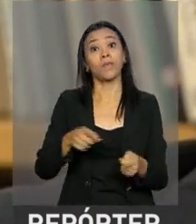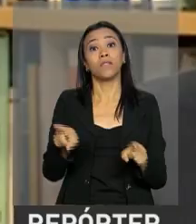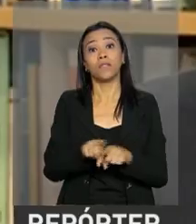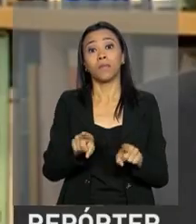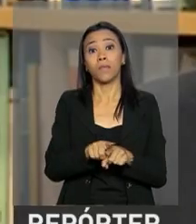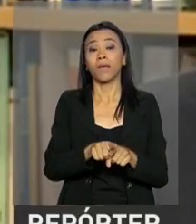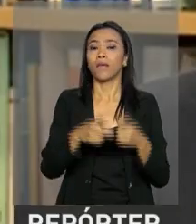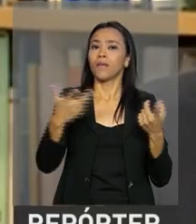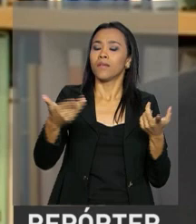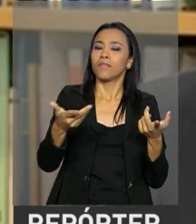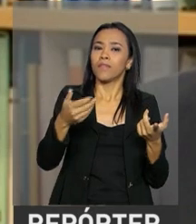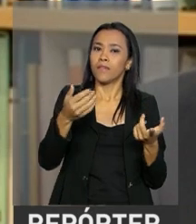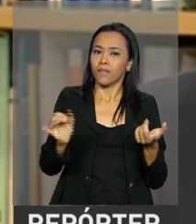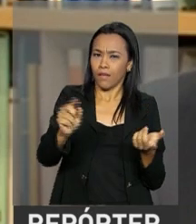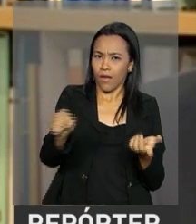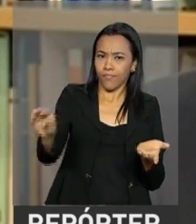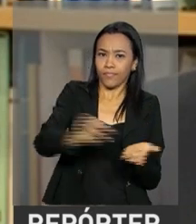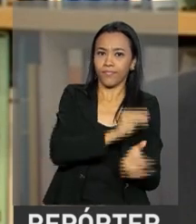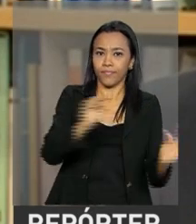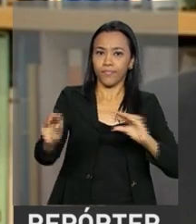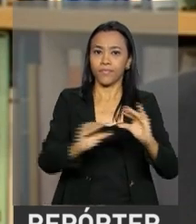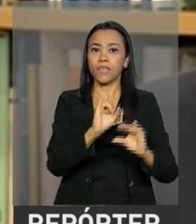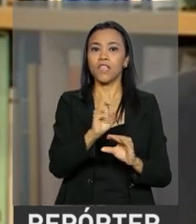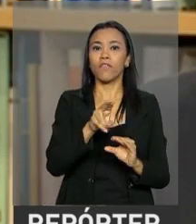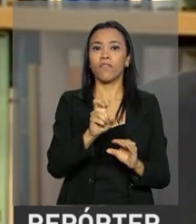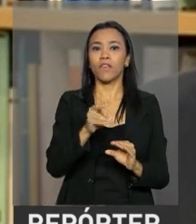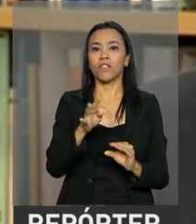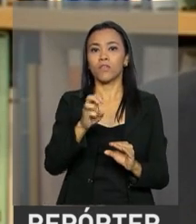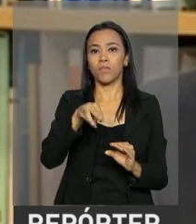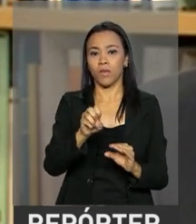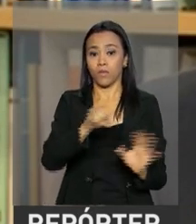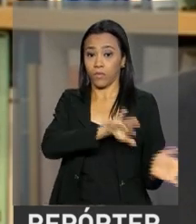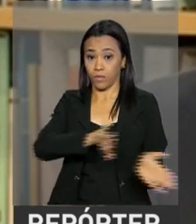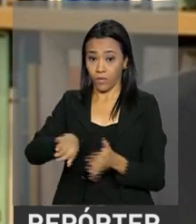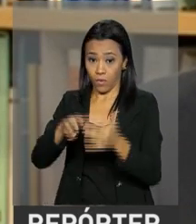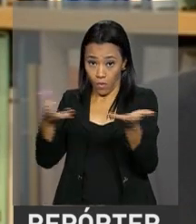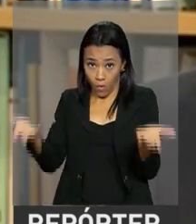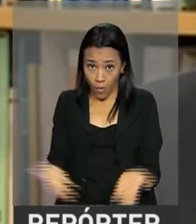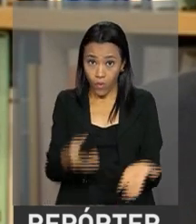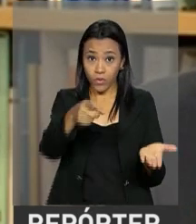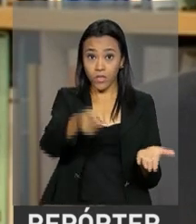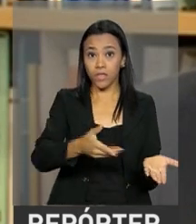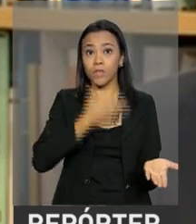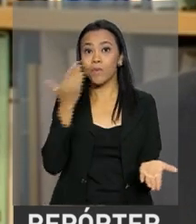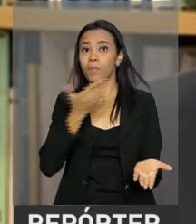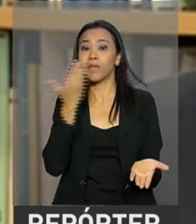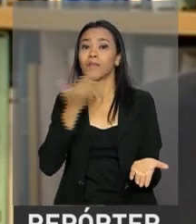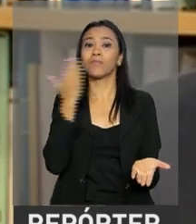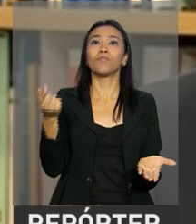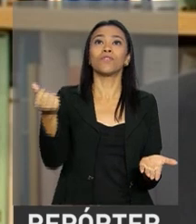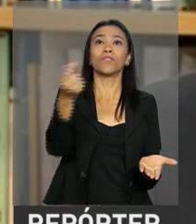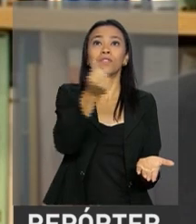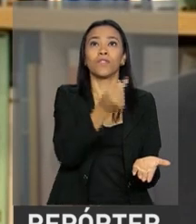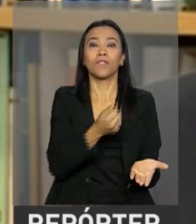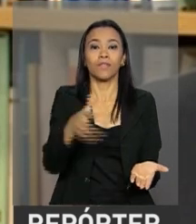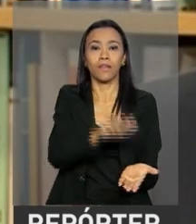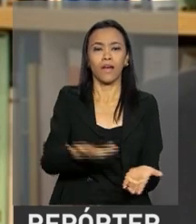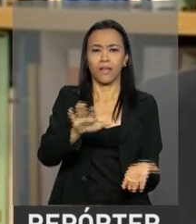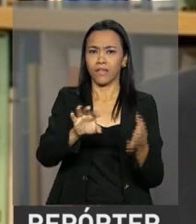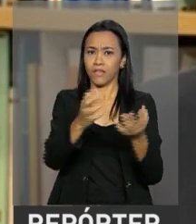investimentos hoje a gente vive uma situação que o mundo no mundo estão sobrando recursos para investimento em